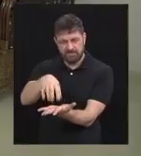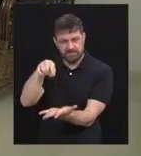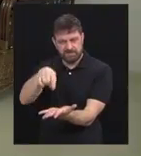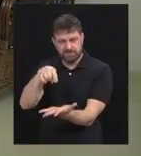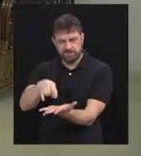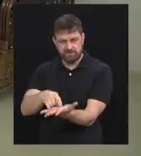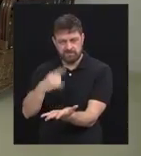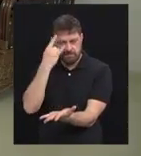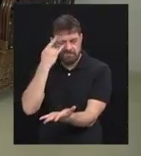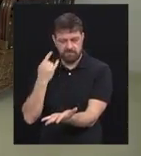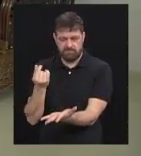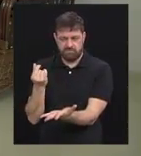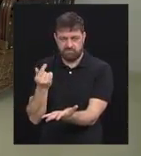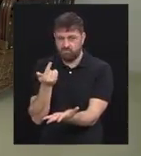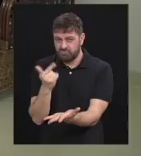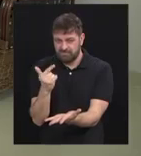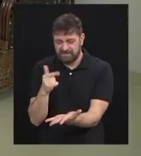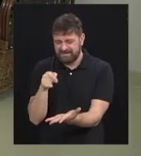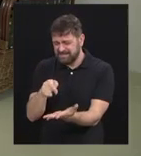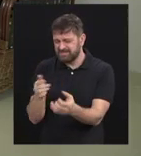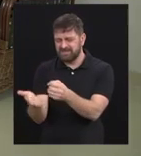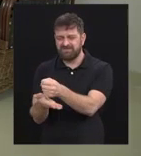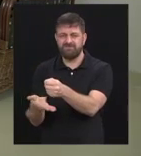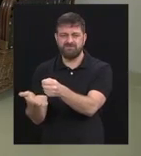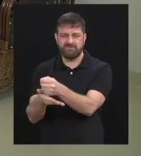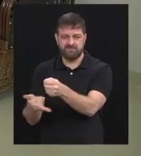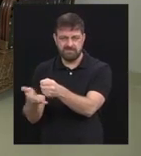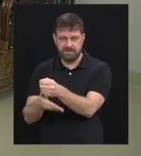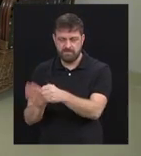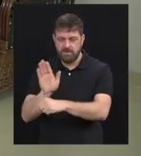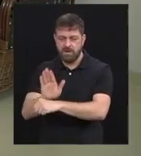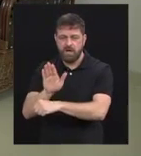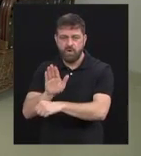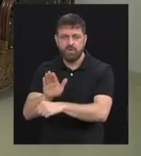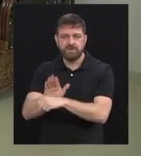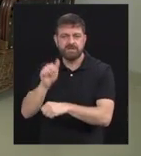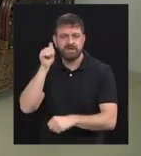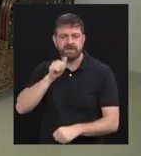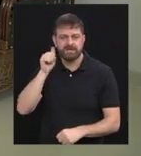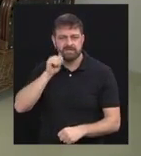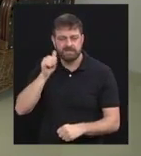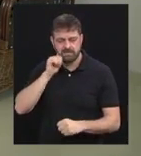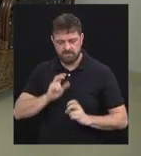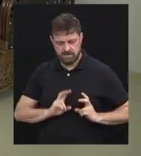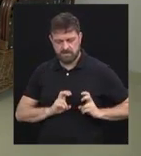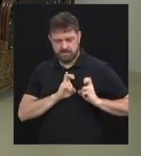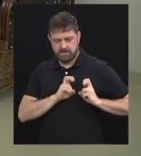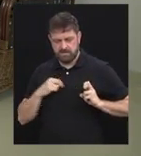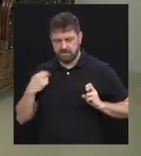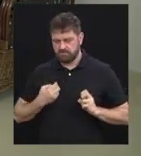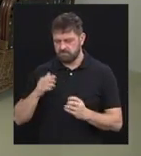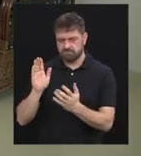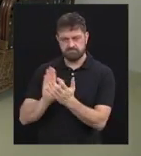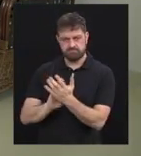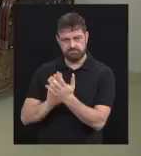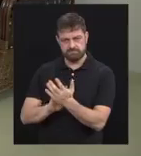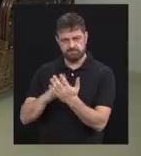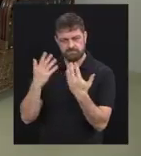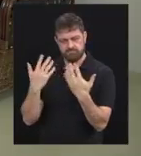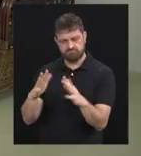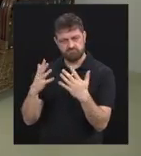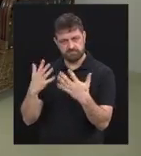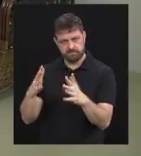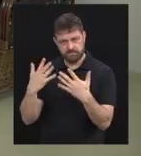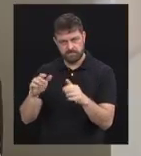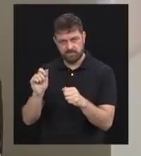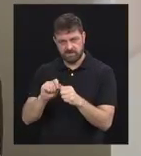fundamentais para o bom tratamento do câncer de mama. Então, nós vamos homenagear uma ONG aqui, nós vamos fazer